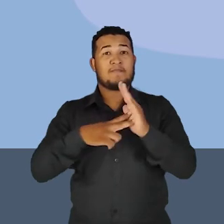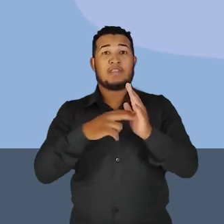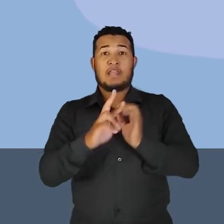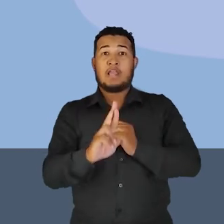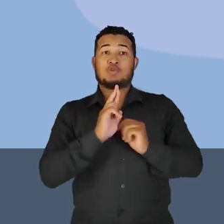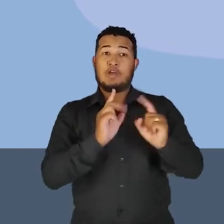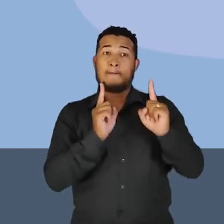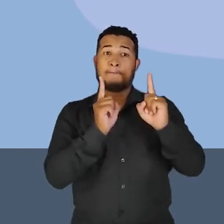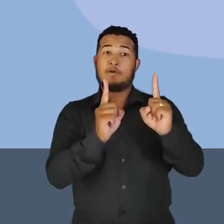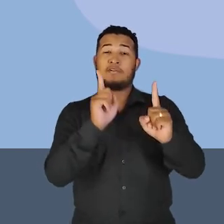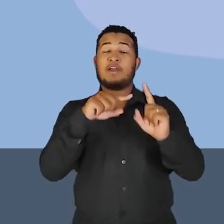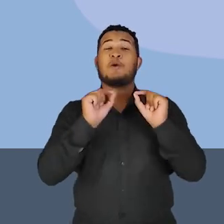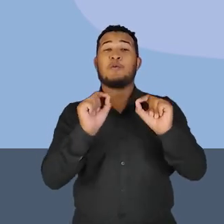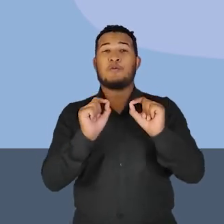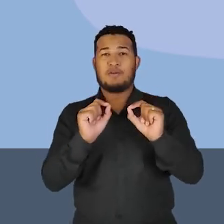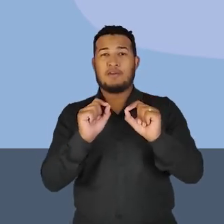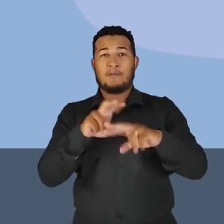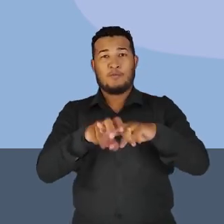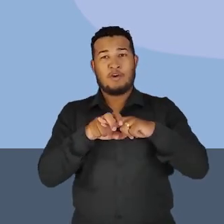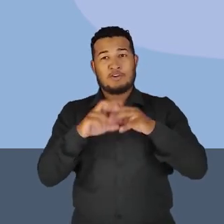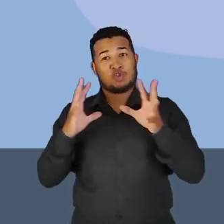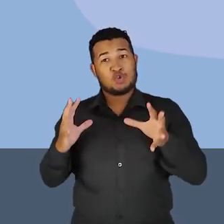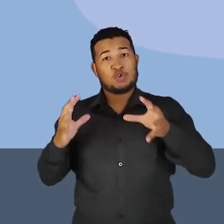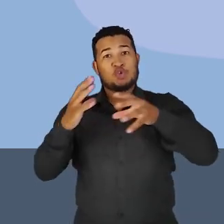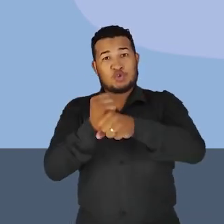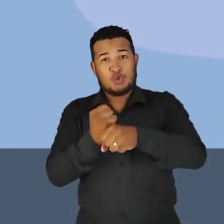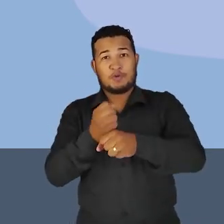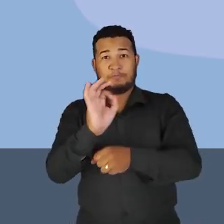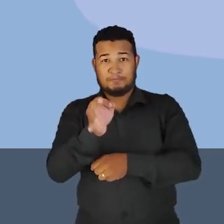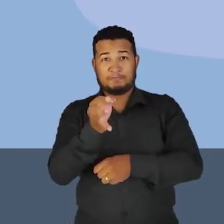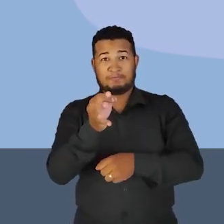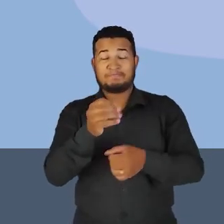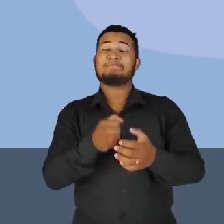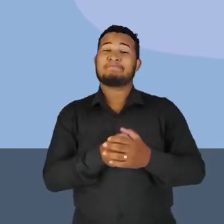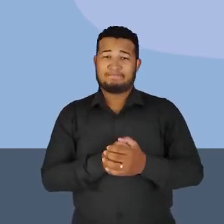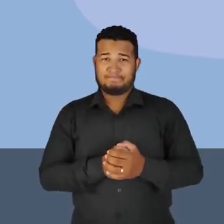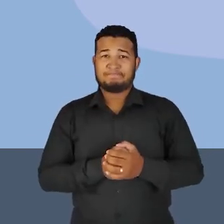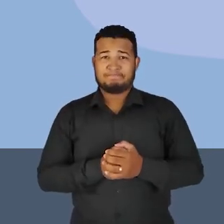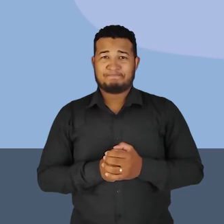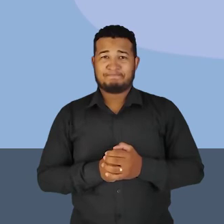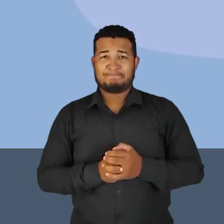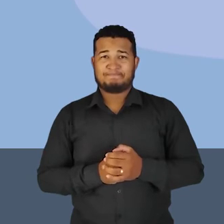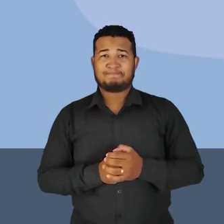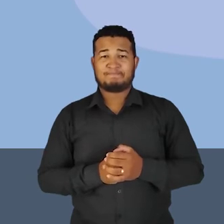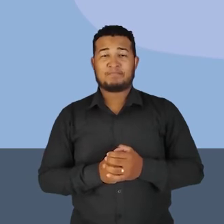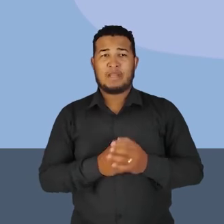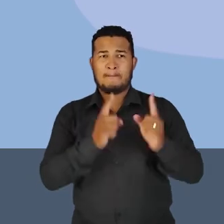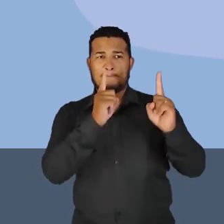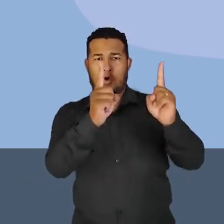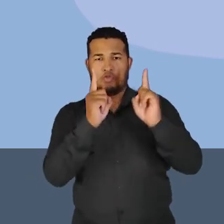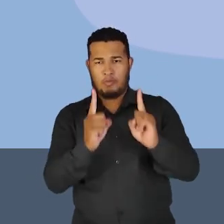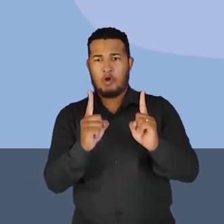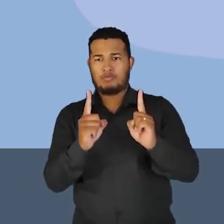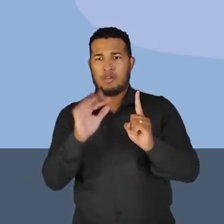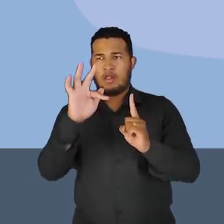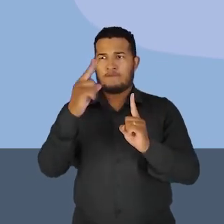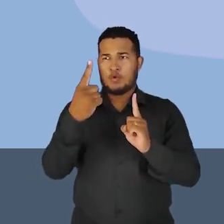resultado vai ser adquirido através da soma dos módulos desses